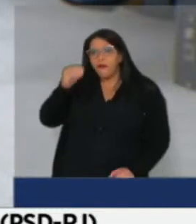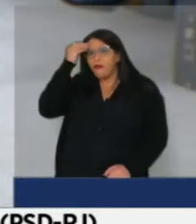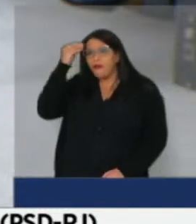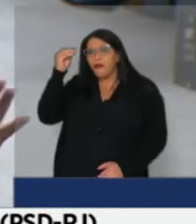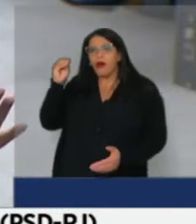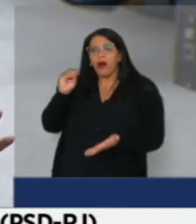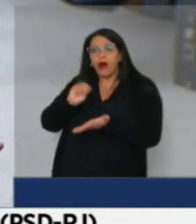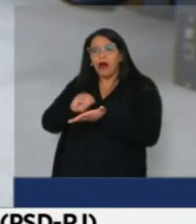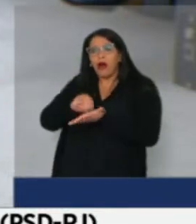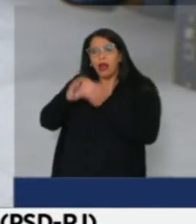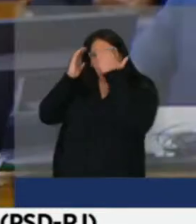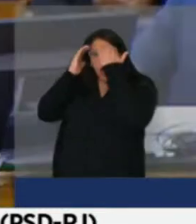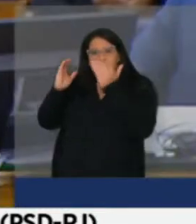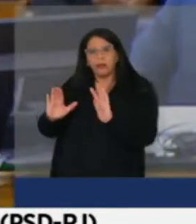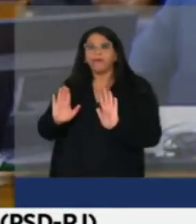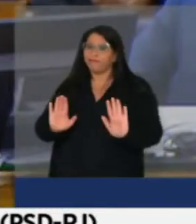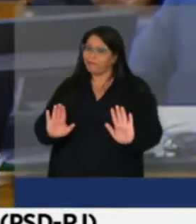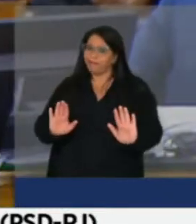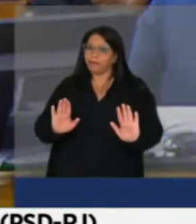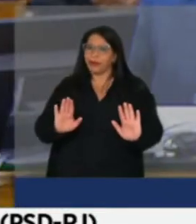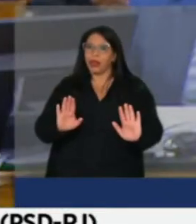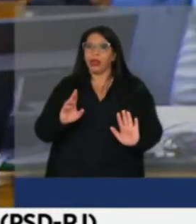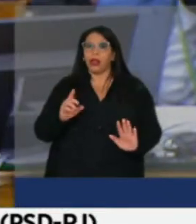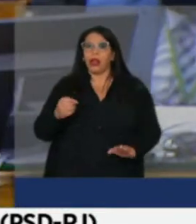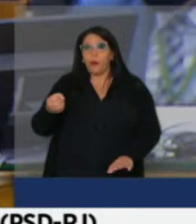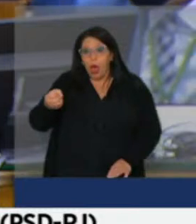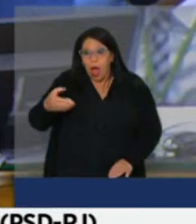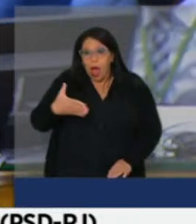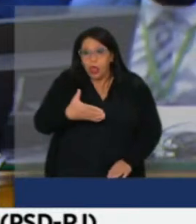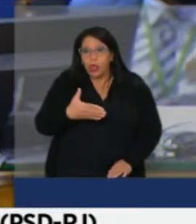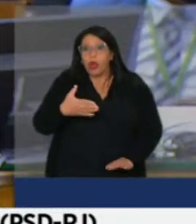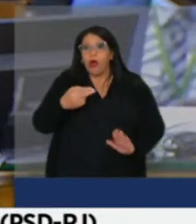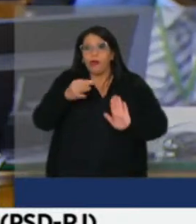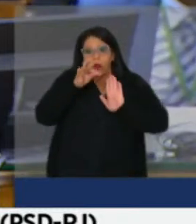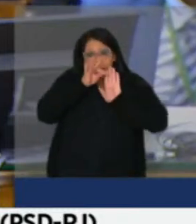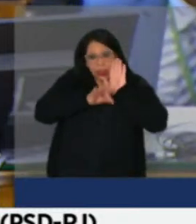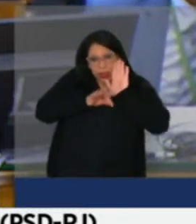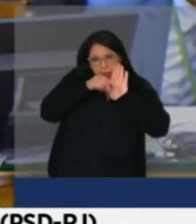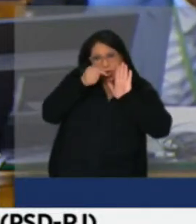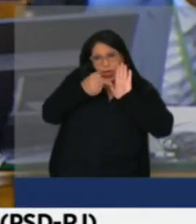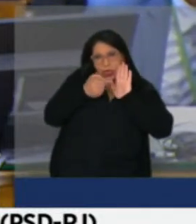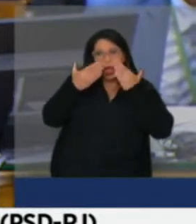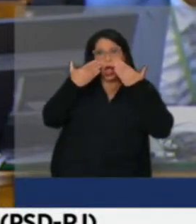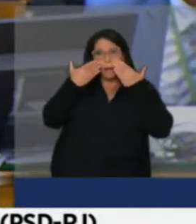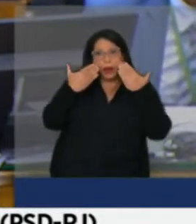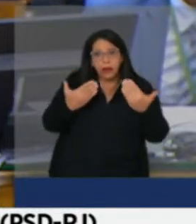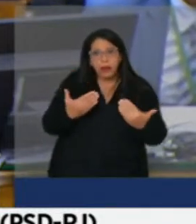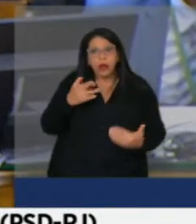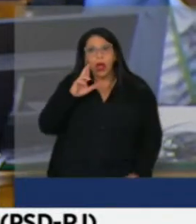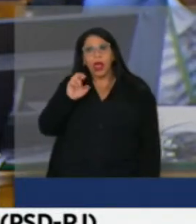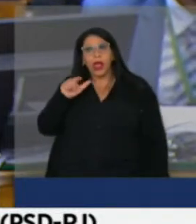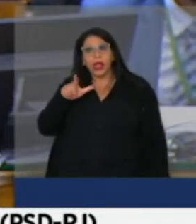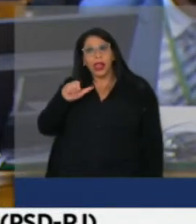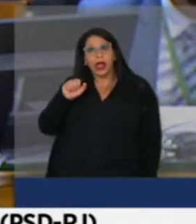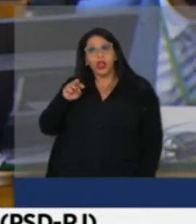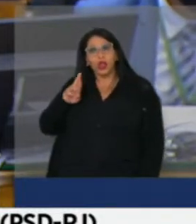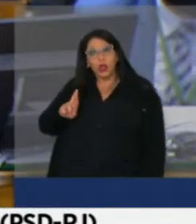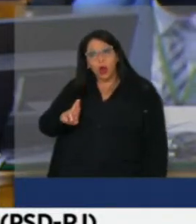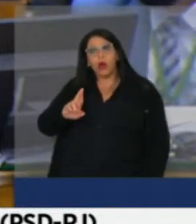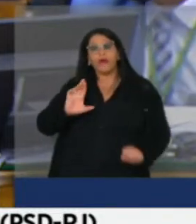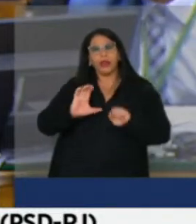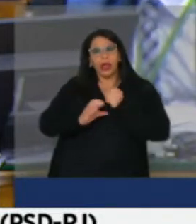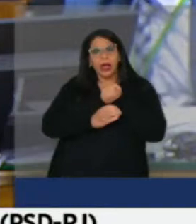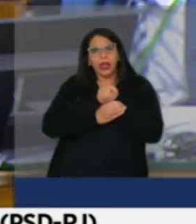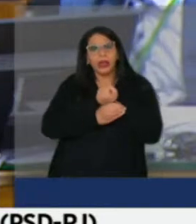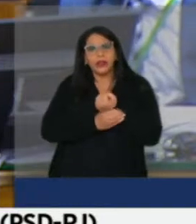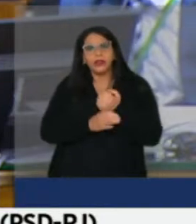inclusive, deputado Paulo, que a inovação se mostrou na presente data, ao relator foram dadas todas as garantias. Eu não estou aqui, inclusive, tratando